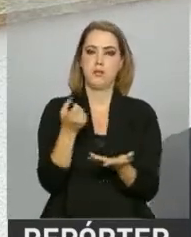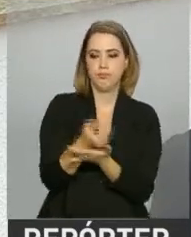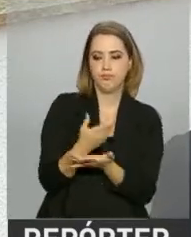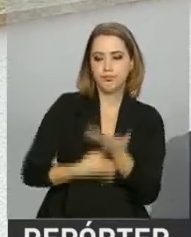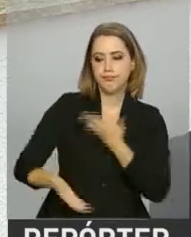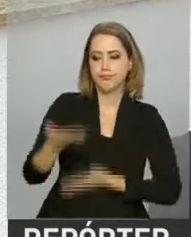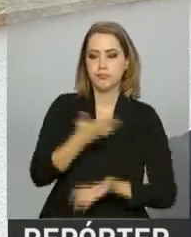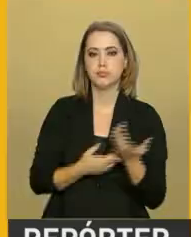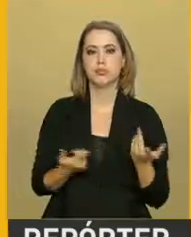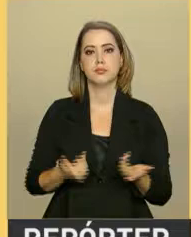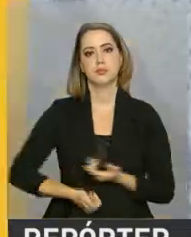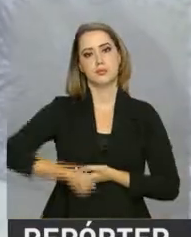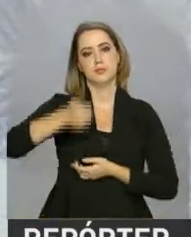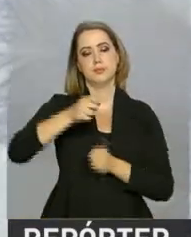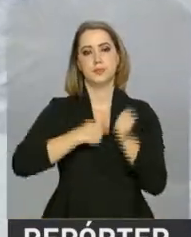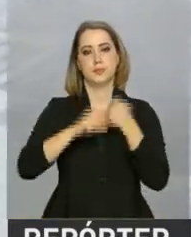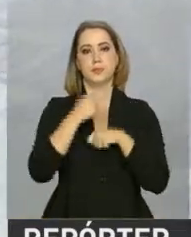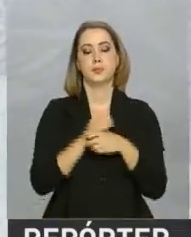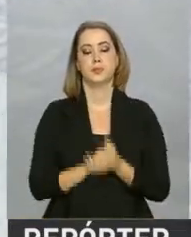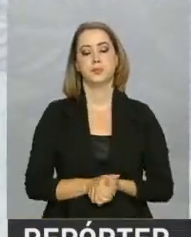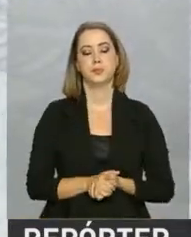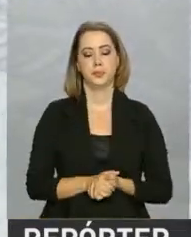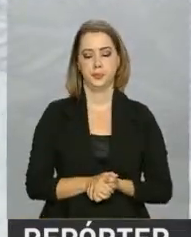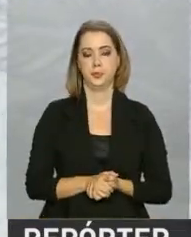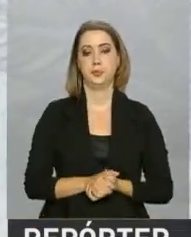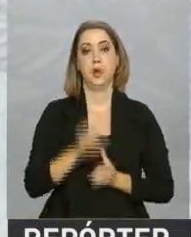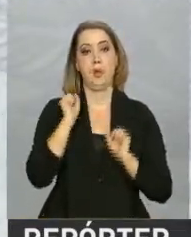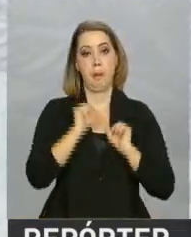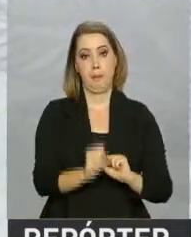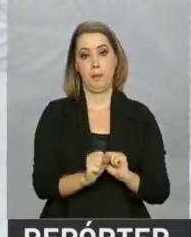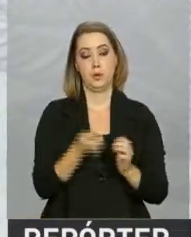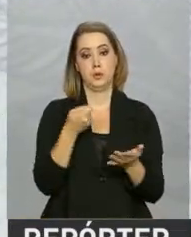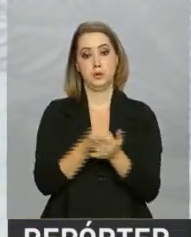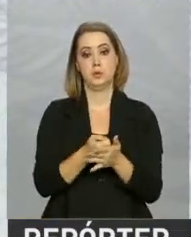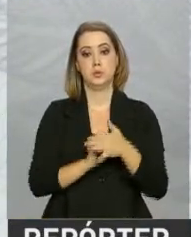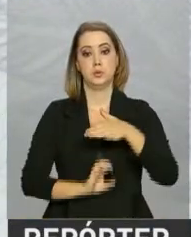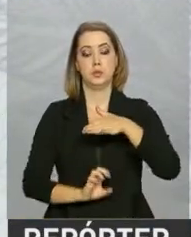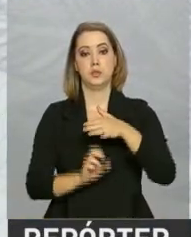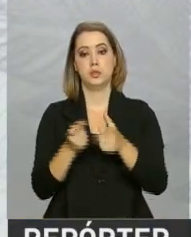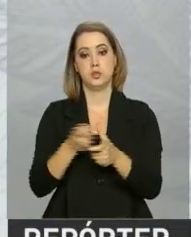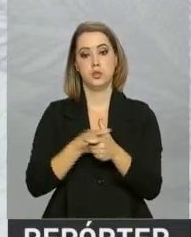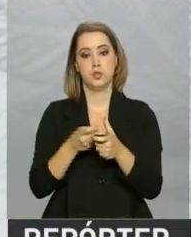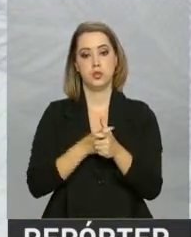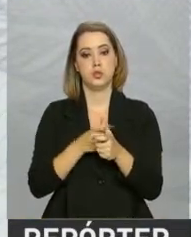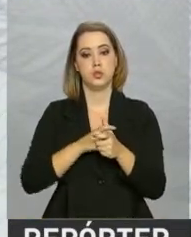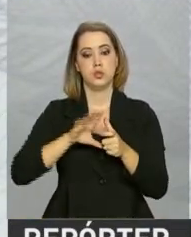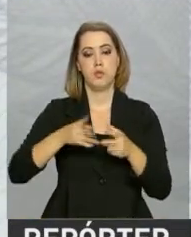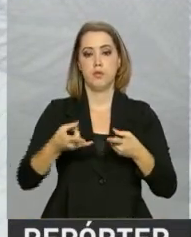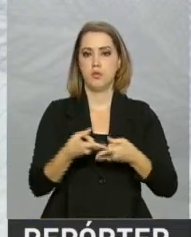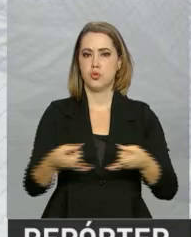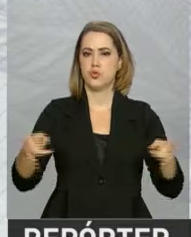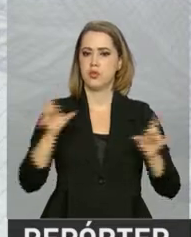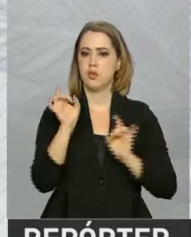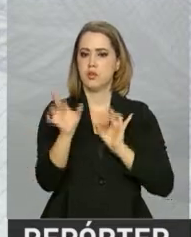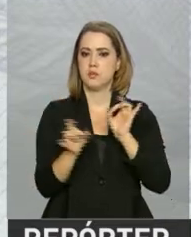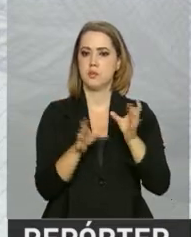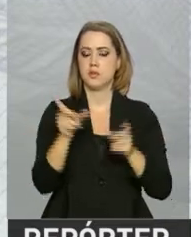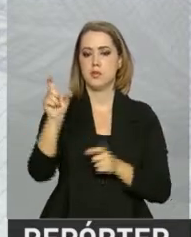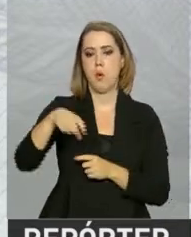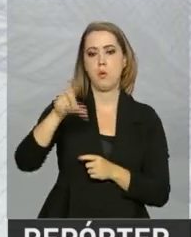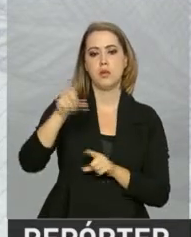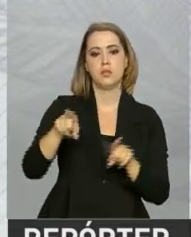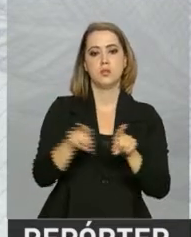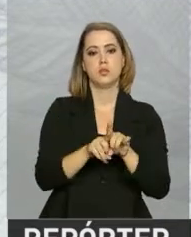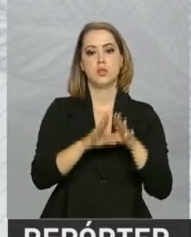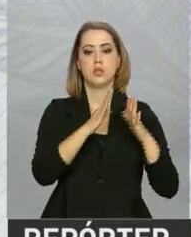aquecer a economia vão poder ser negociadas dívidas de pessoa física de cheque especial cartão de crédito empréstimo pessoal e de imóveis